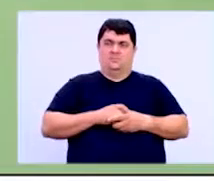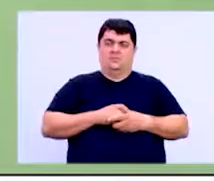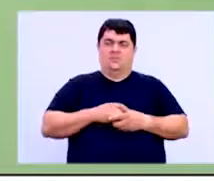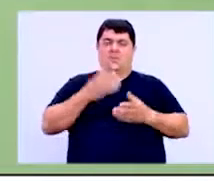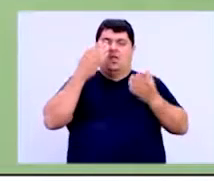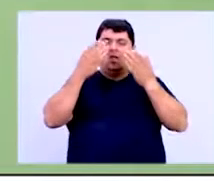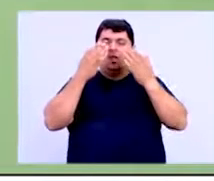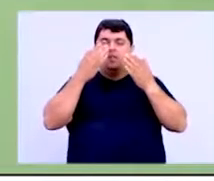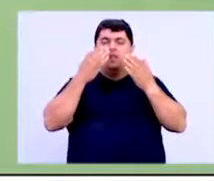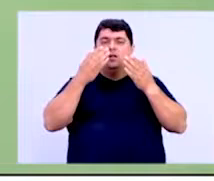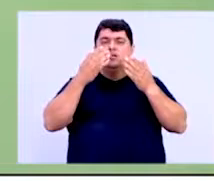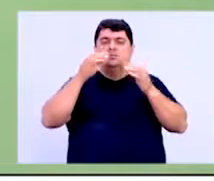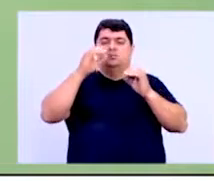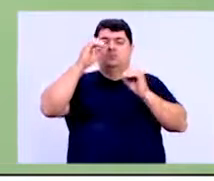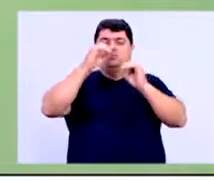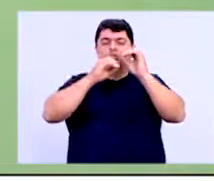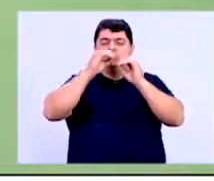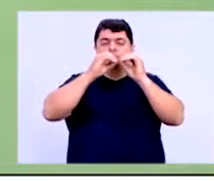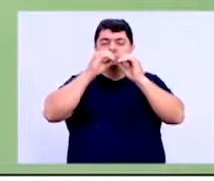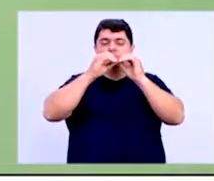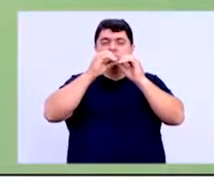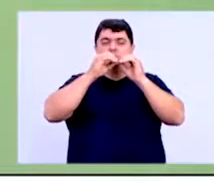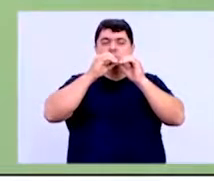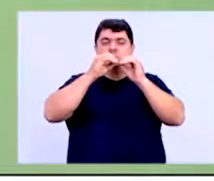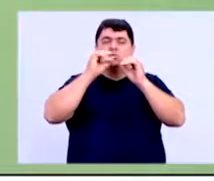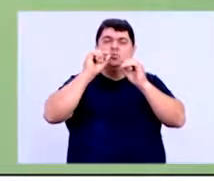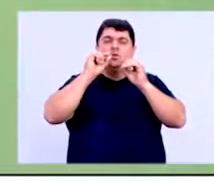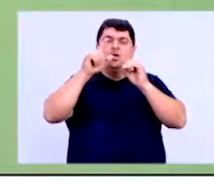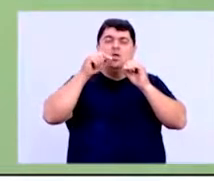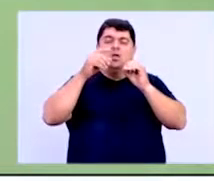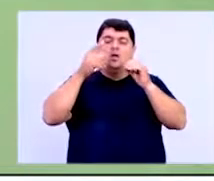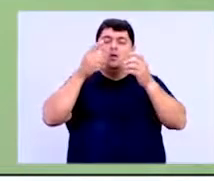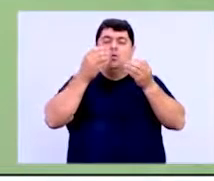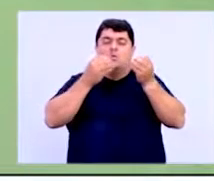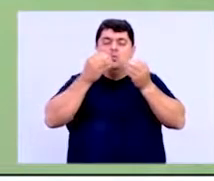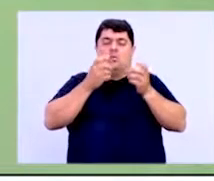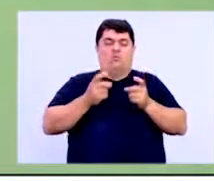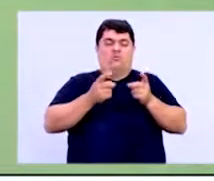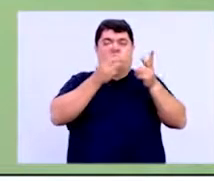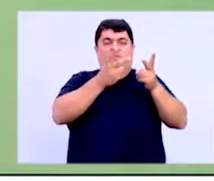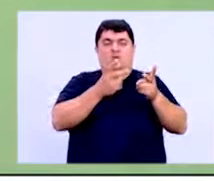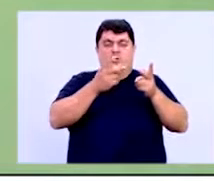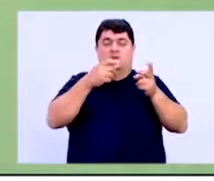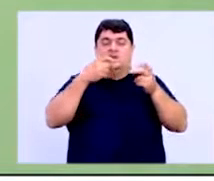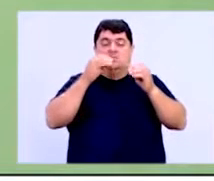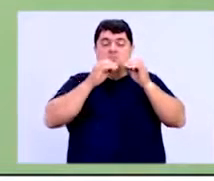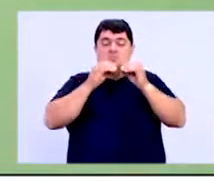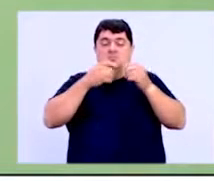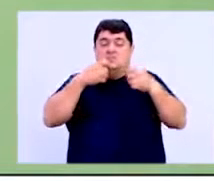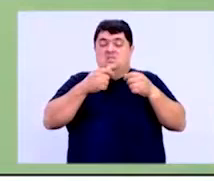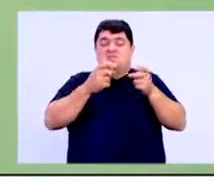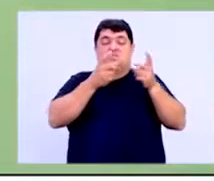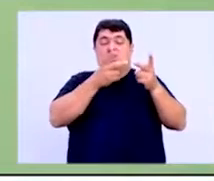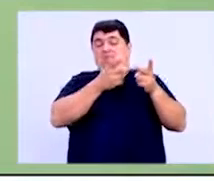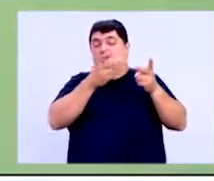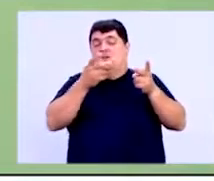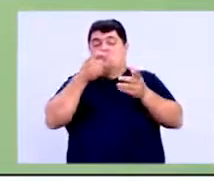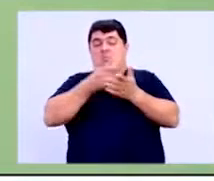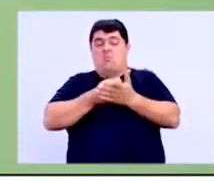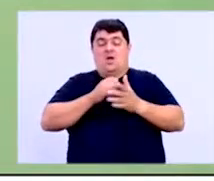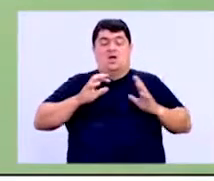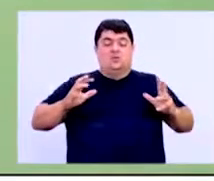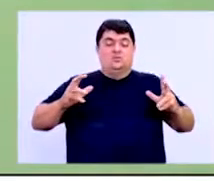Análise do ponto de equilíbrio. O ponto de equilíbrio é o quê? É o nível de venda necessário para cobrir todas as